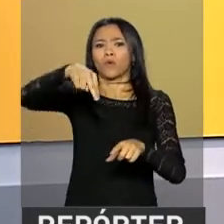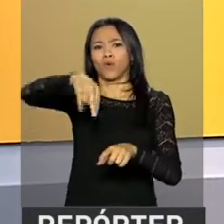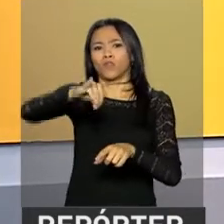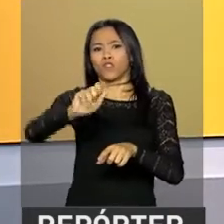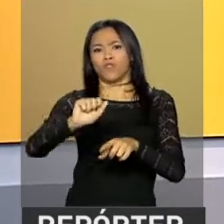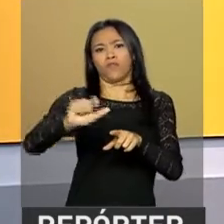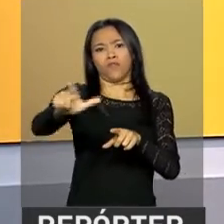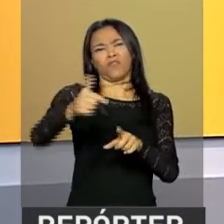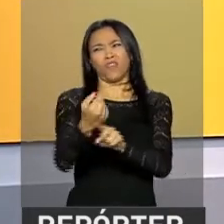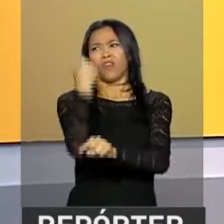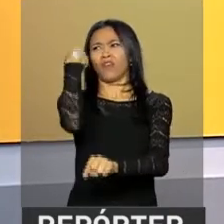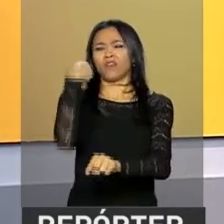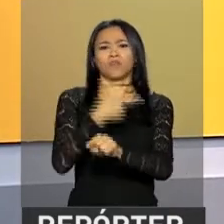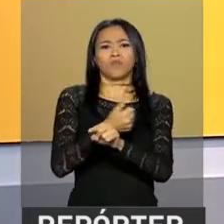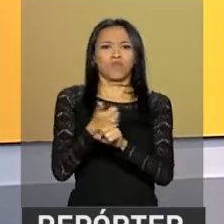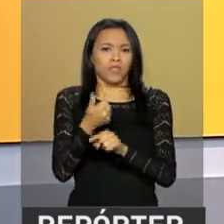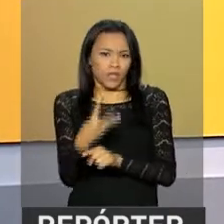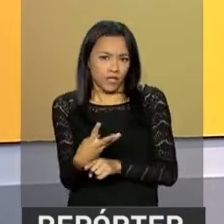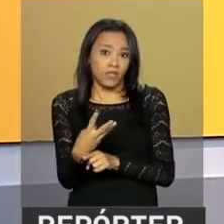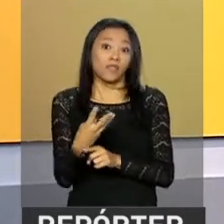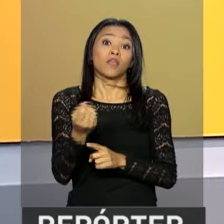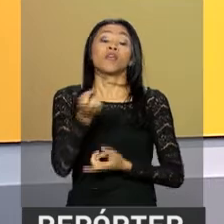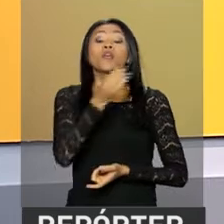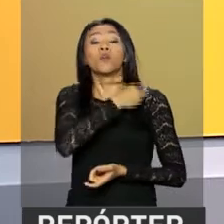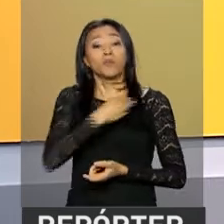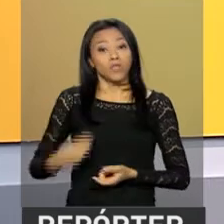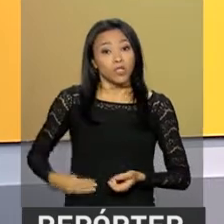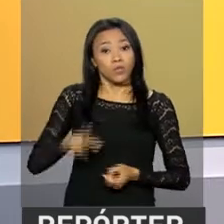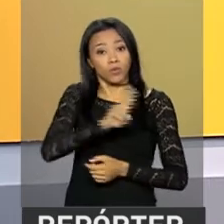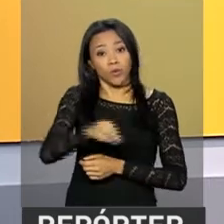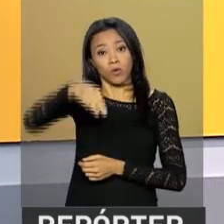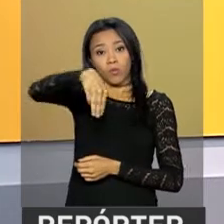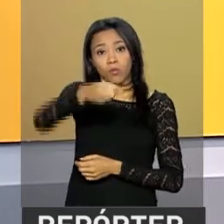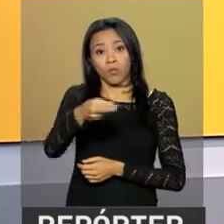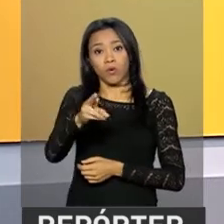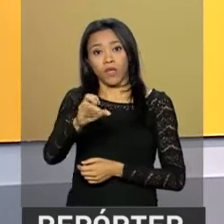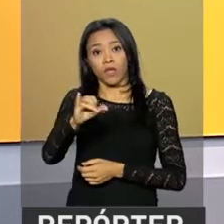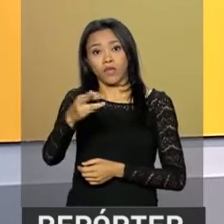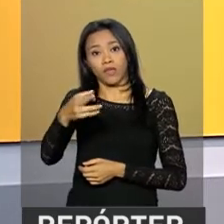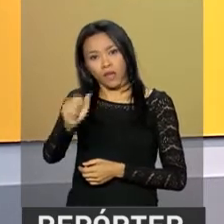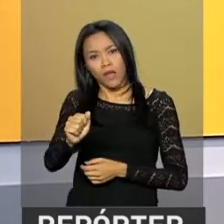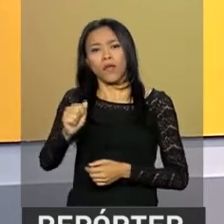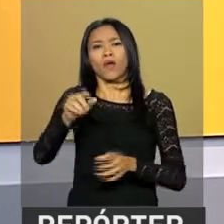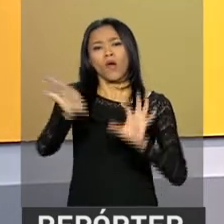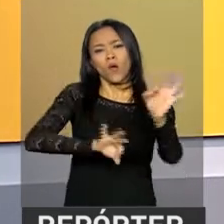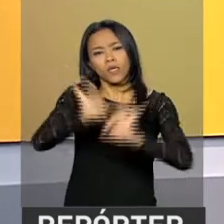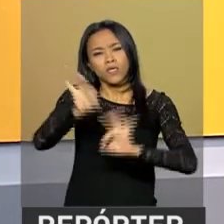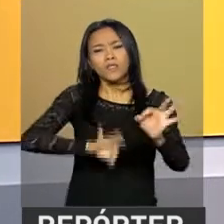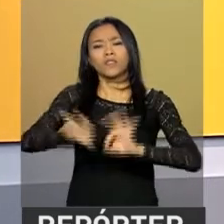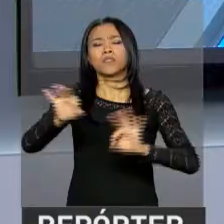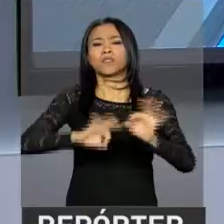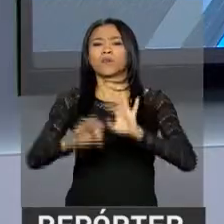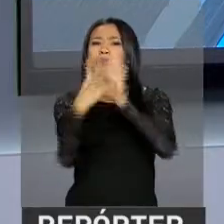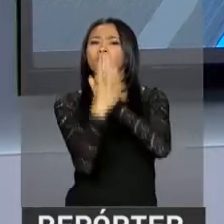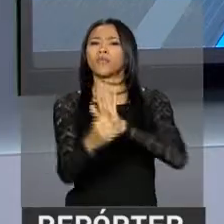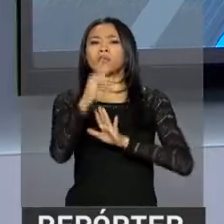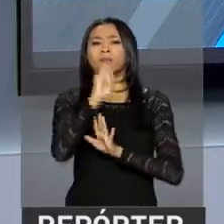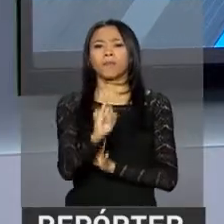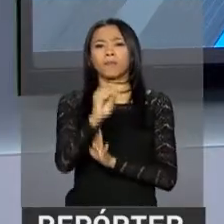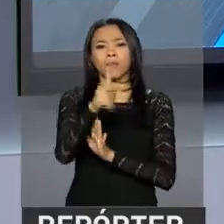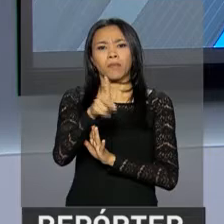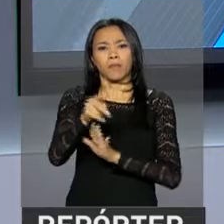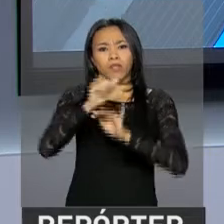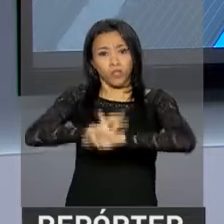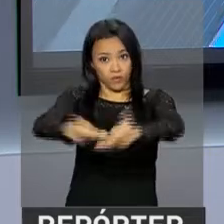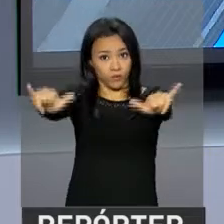e o ministro moreira franco realiza reunião sobre o programa de parceria e de investimentos vamos